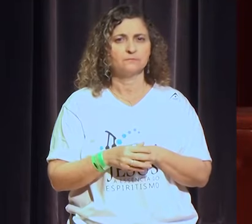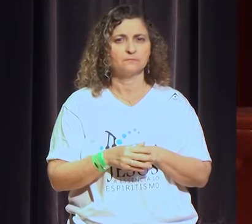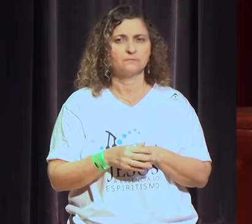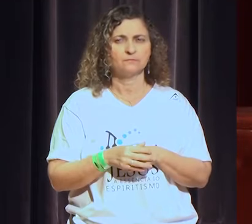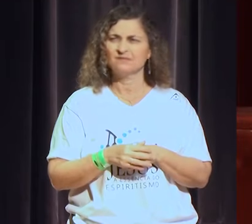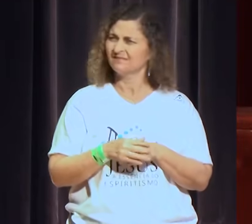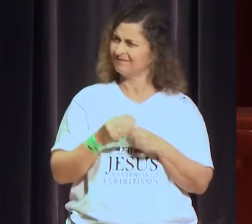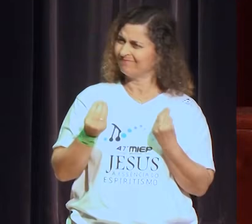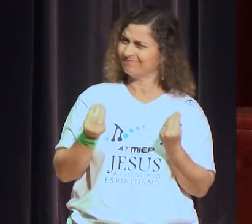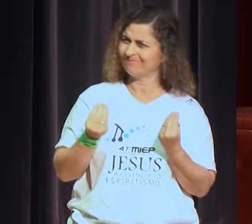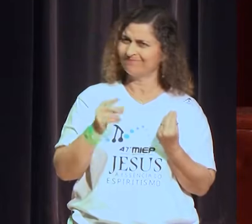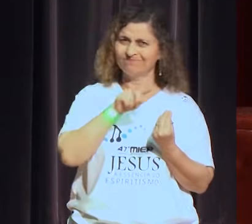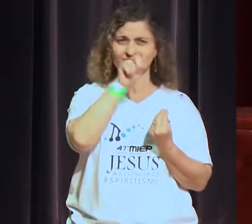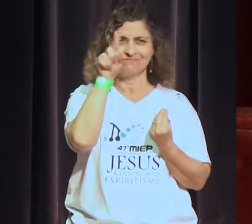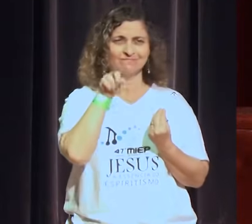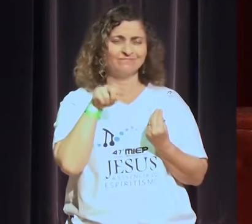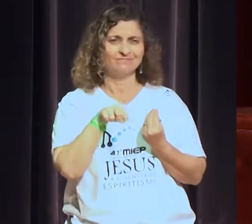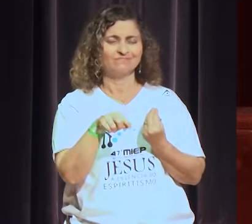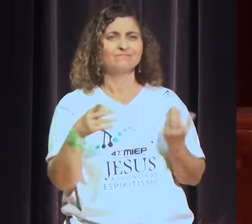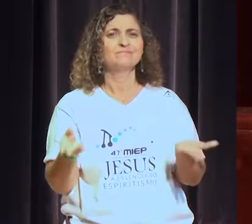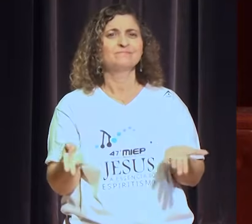Como é que é?